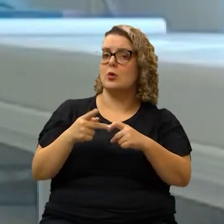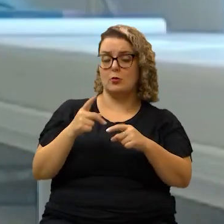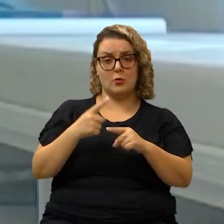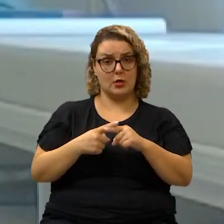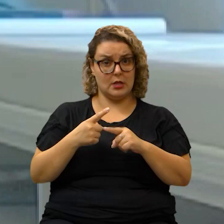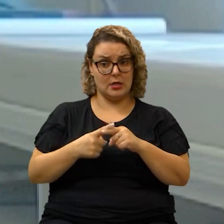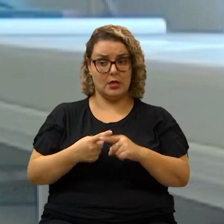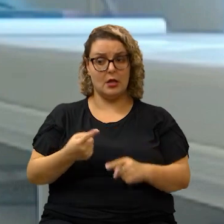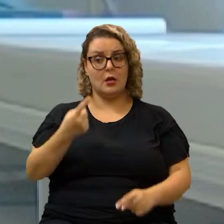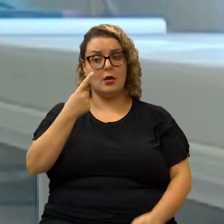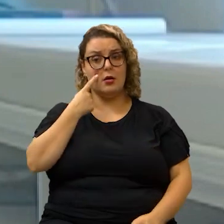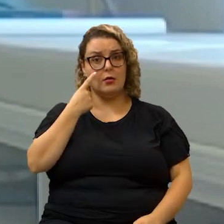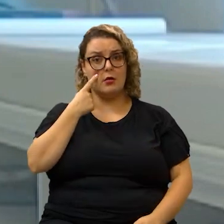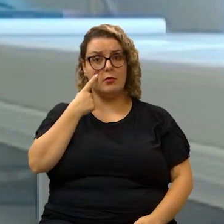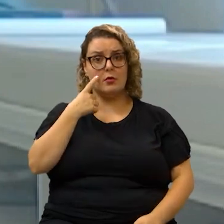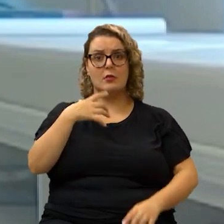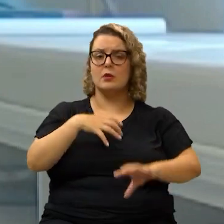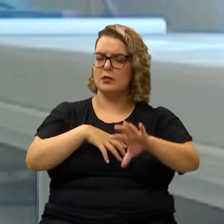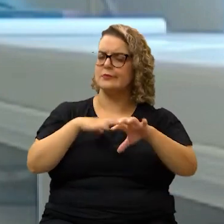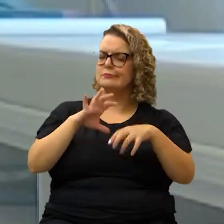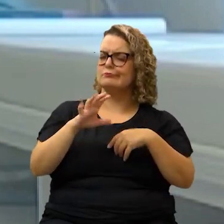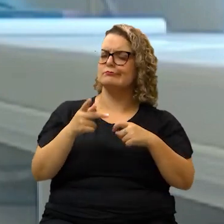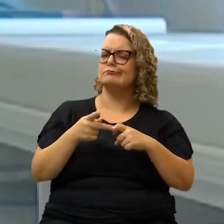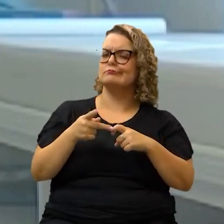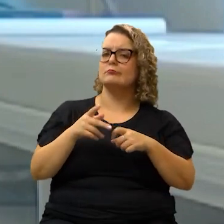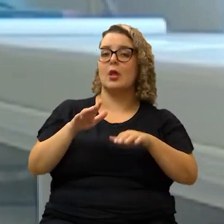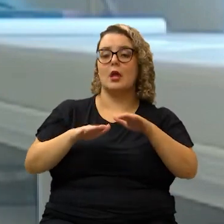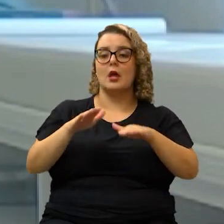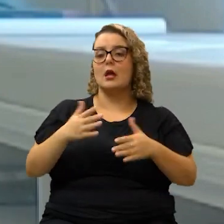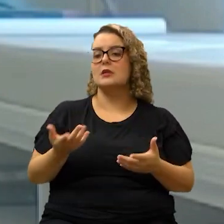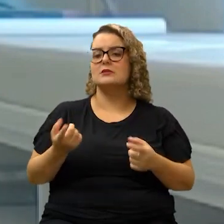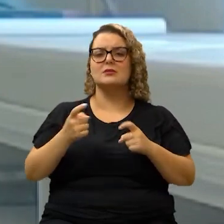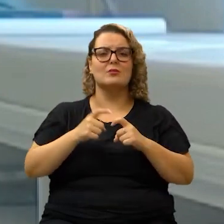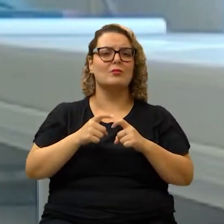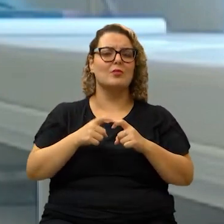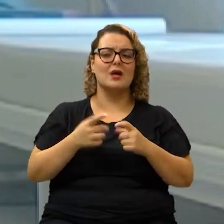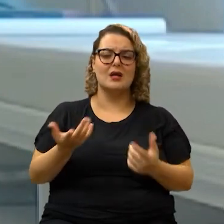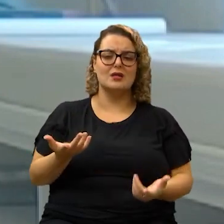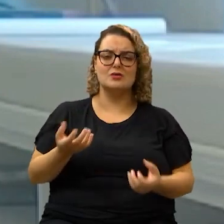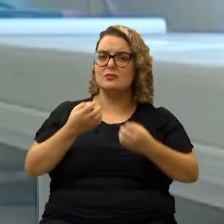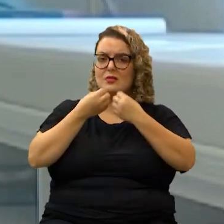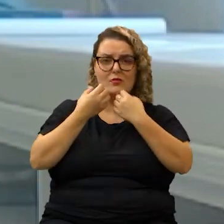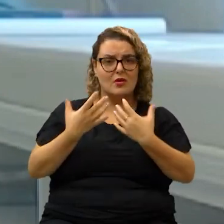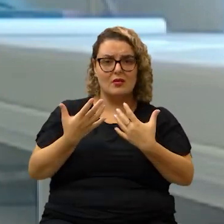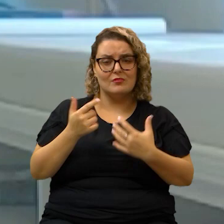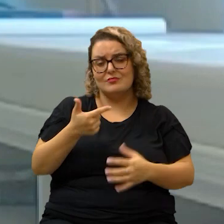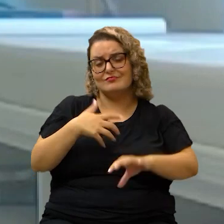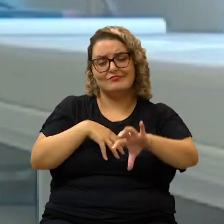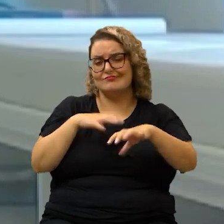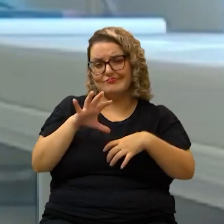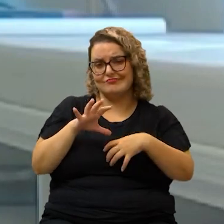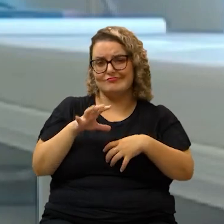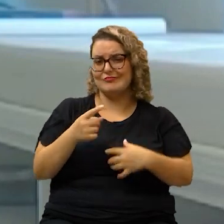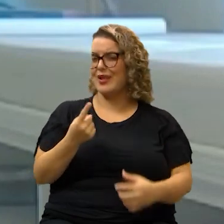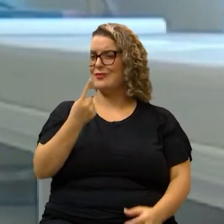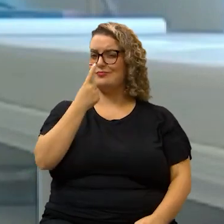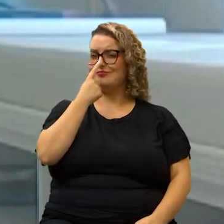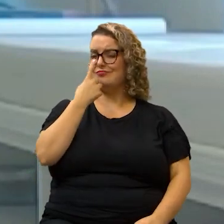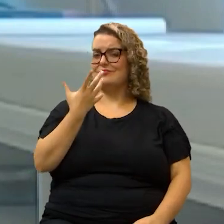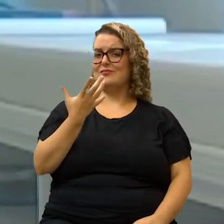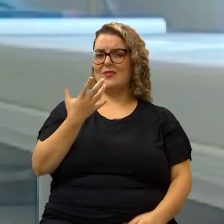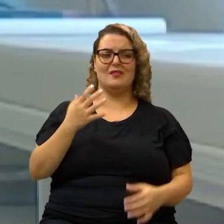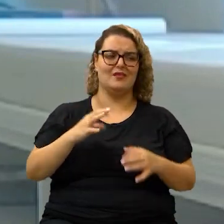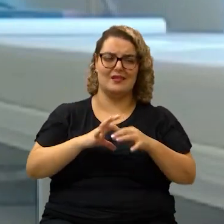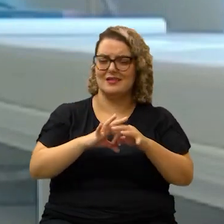né? Às vezes o médico pode ser muito bom, mas se você não tem empatia com ele, você vai deixar teu filho com ele? Não, né? Você